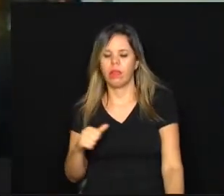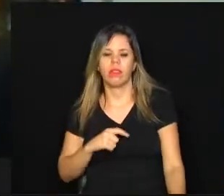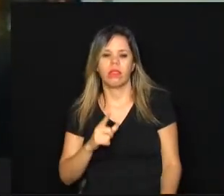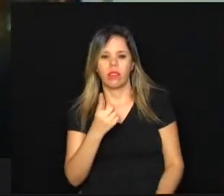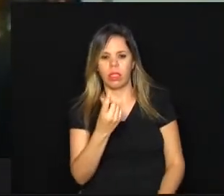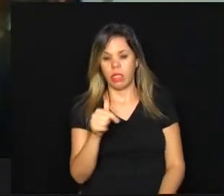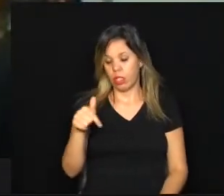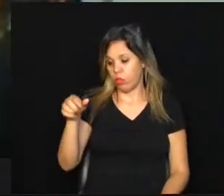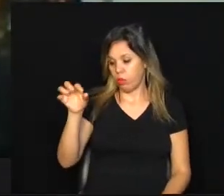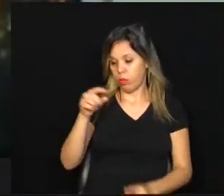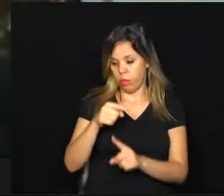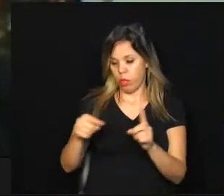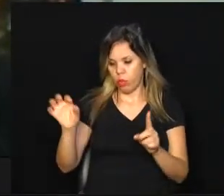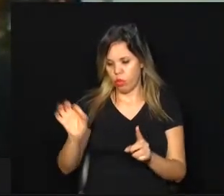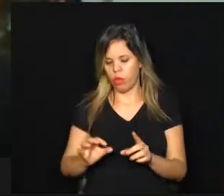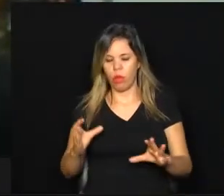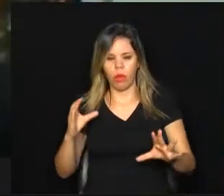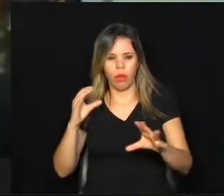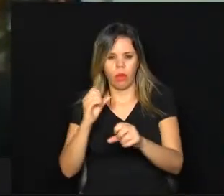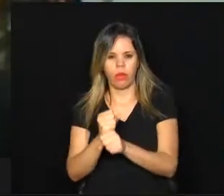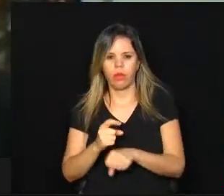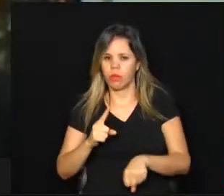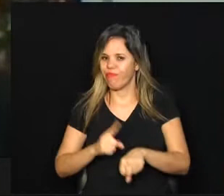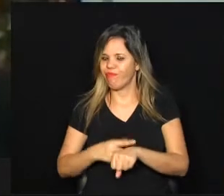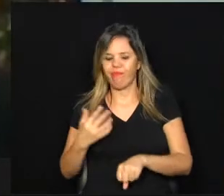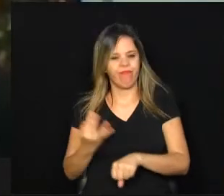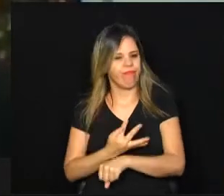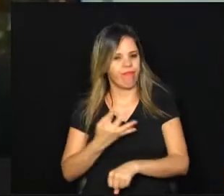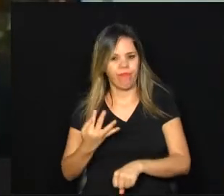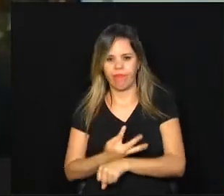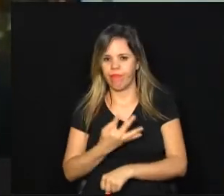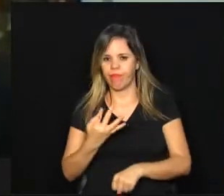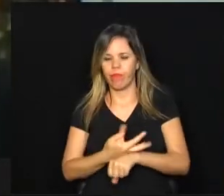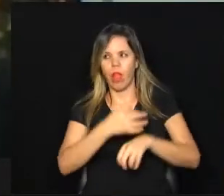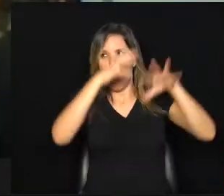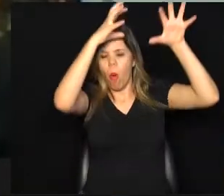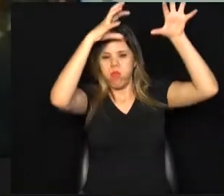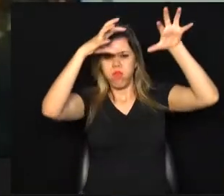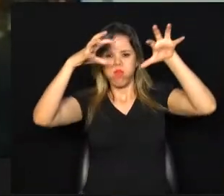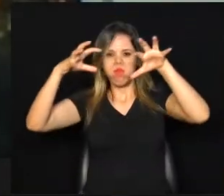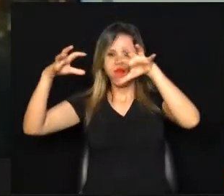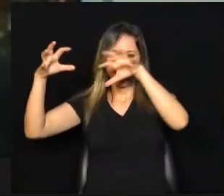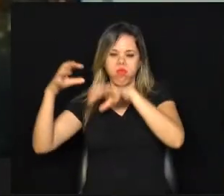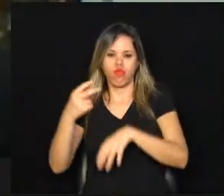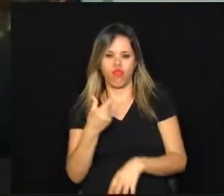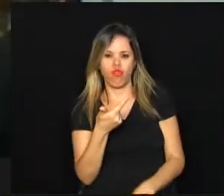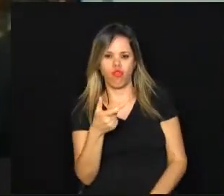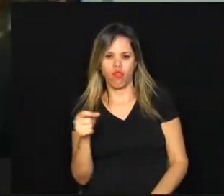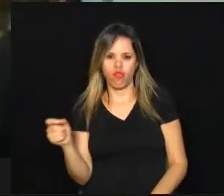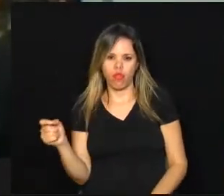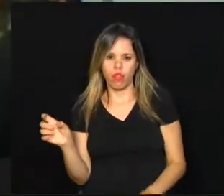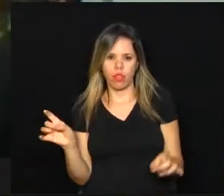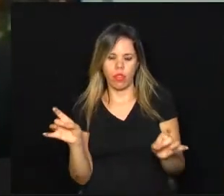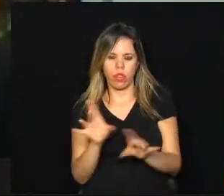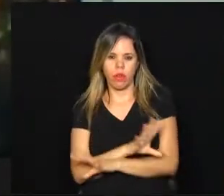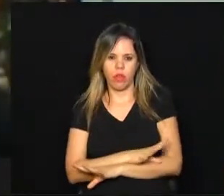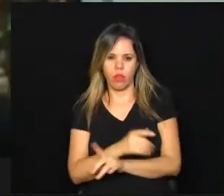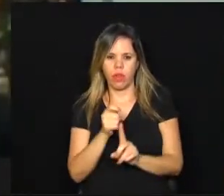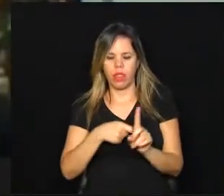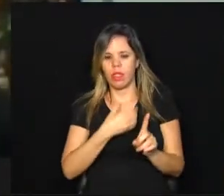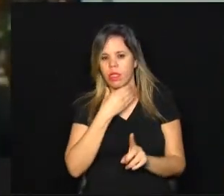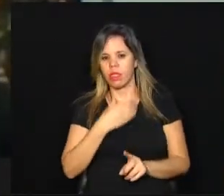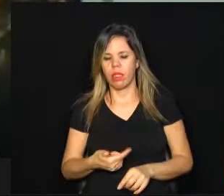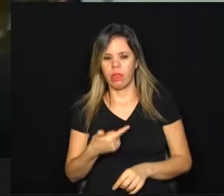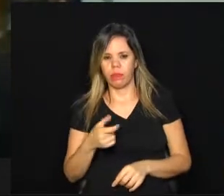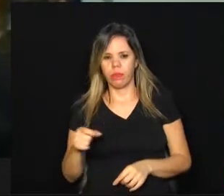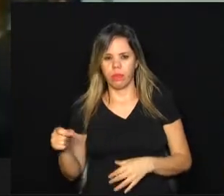17,5% acumulado, chega uma hora que você não suporta uma estiagem. Tanto é que a estiagem de 2020 terminou em dezembro de